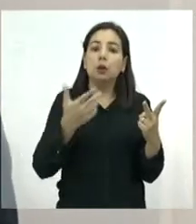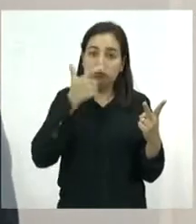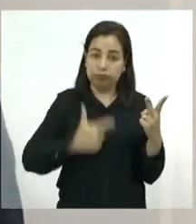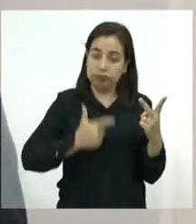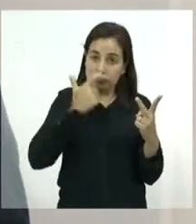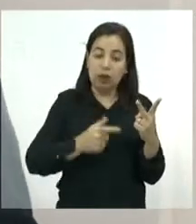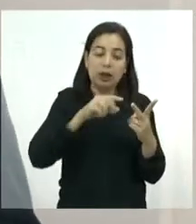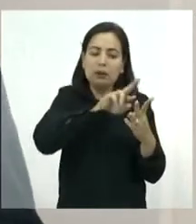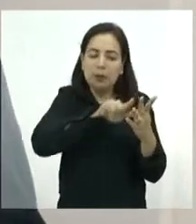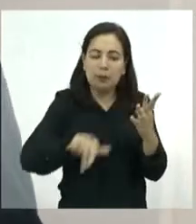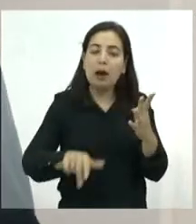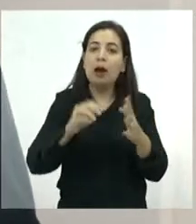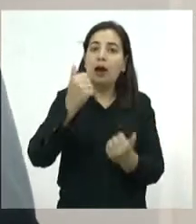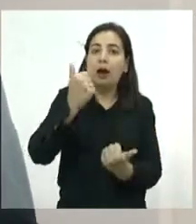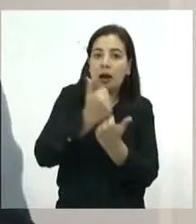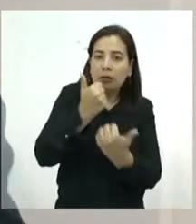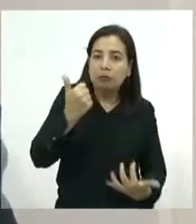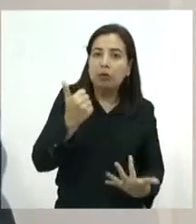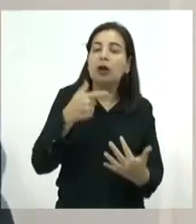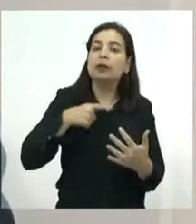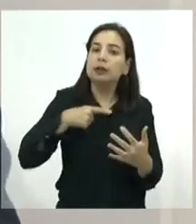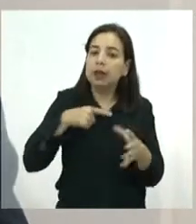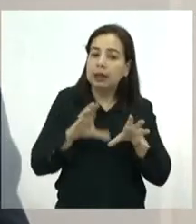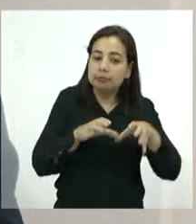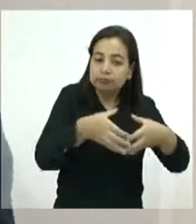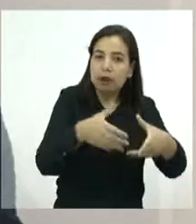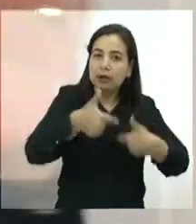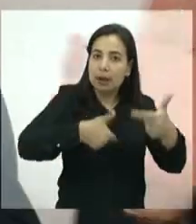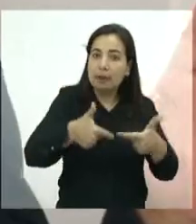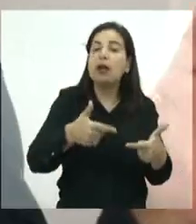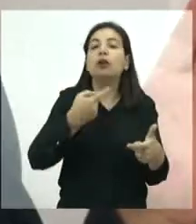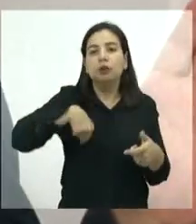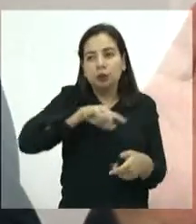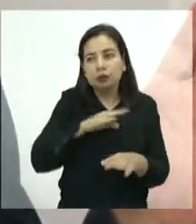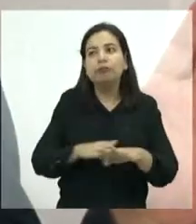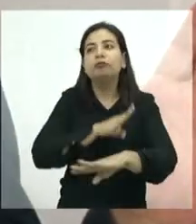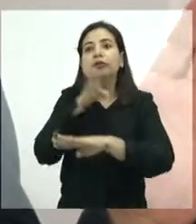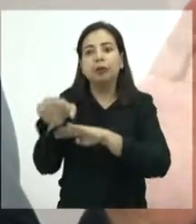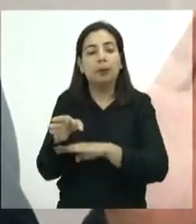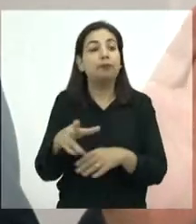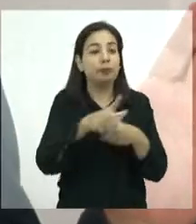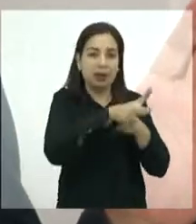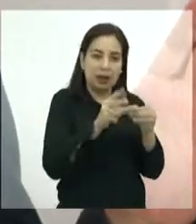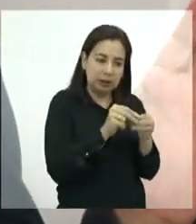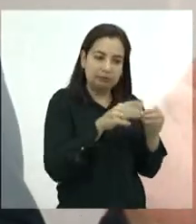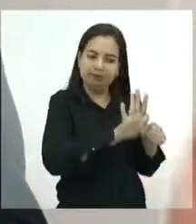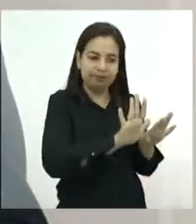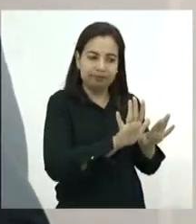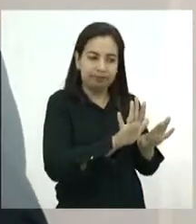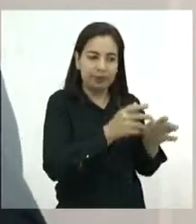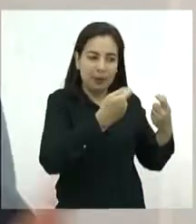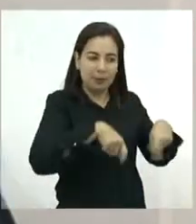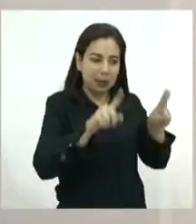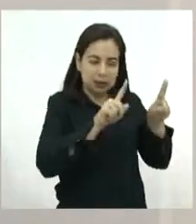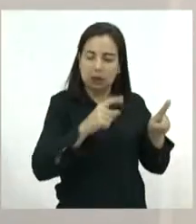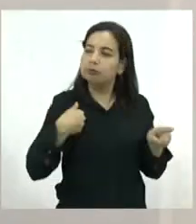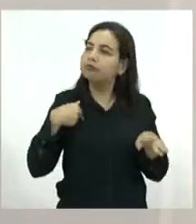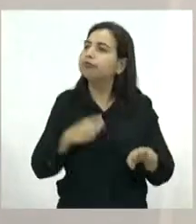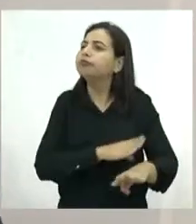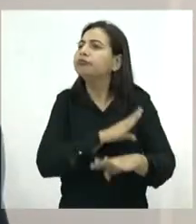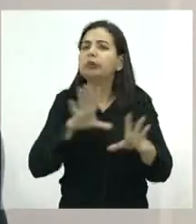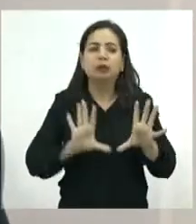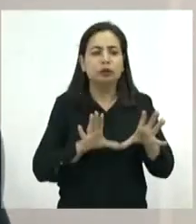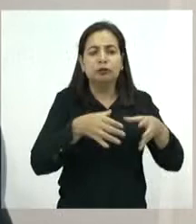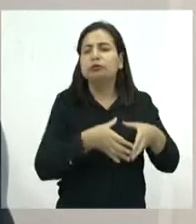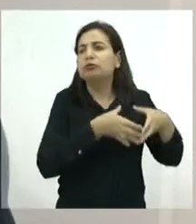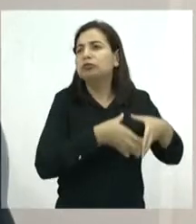minha equipe, fomos atender a população no bairro. Ou seja, nós fechamos aqui o gabinete aqui na Câmara Municipal e transportamos